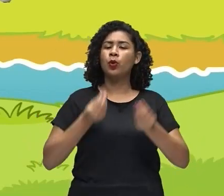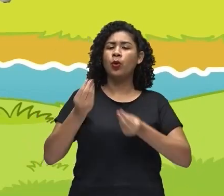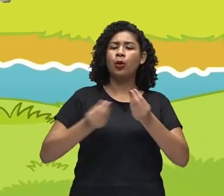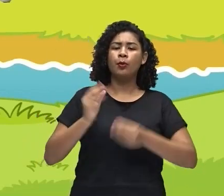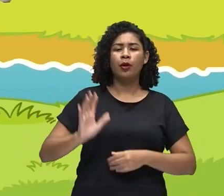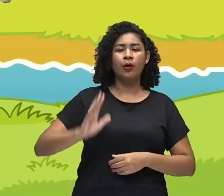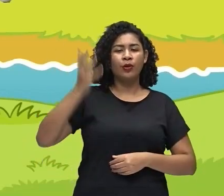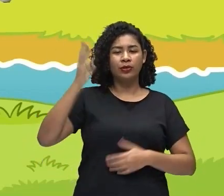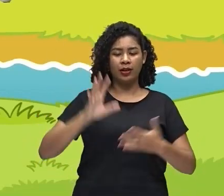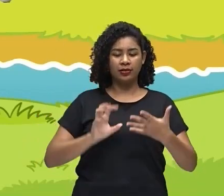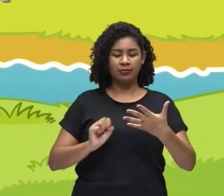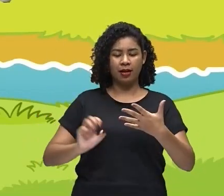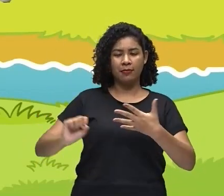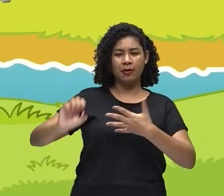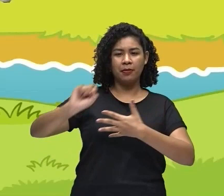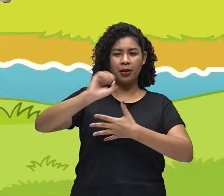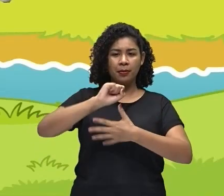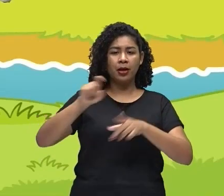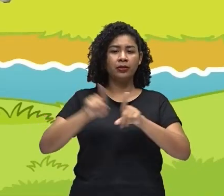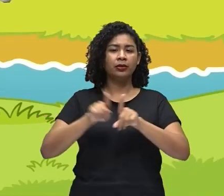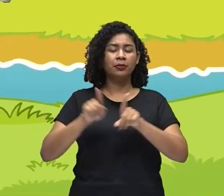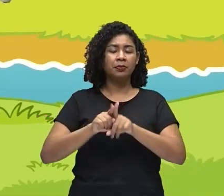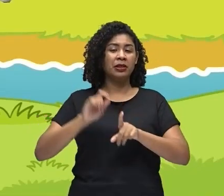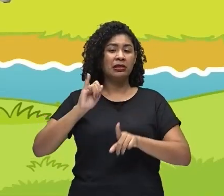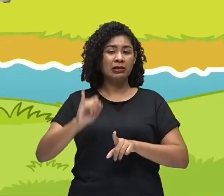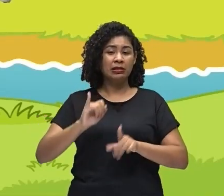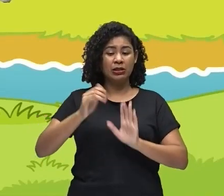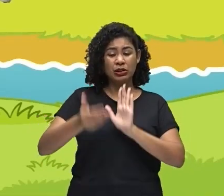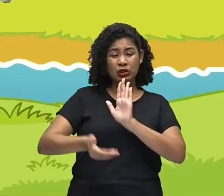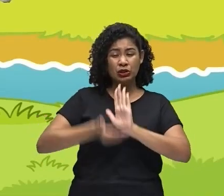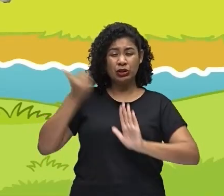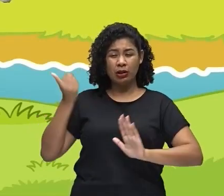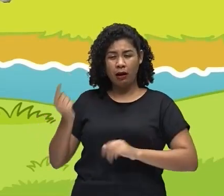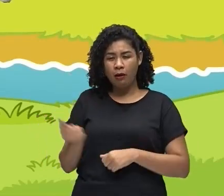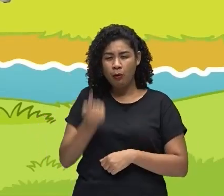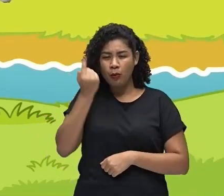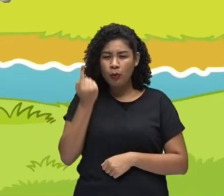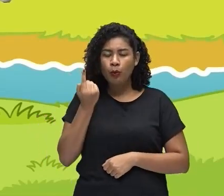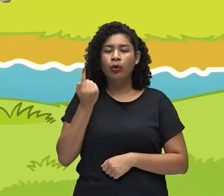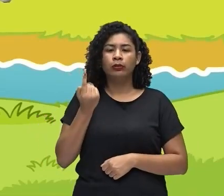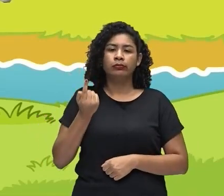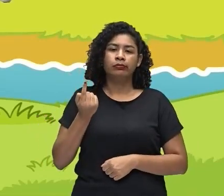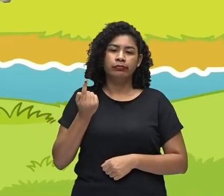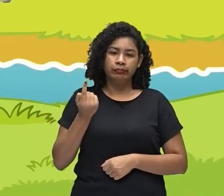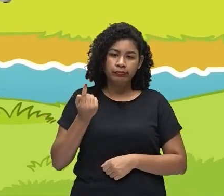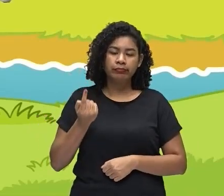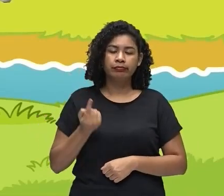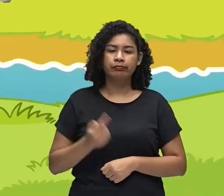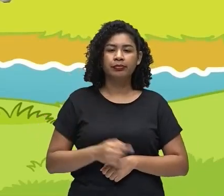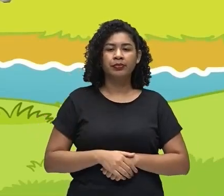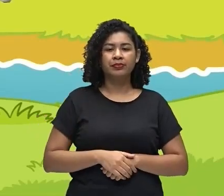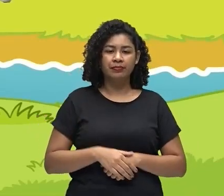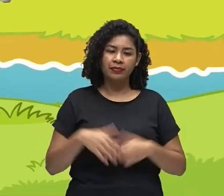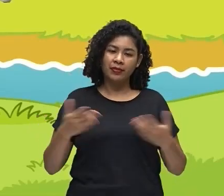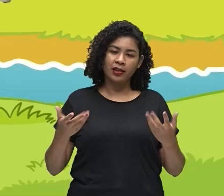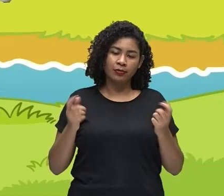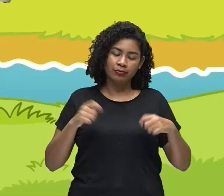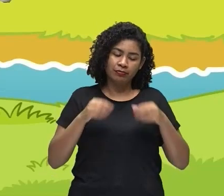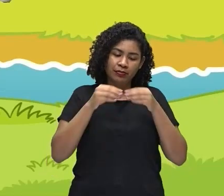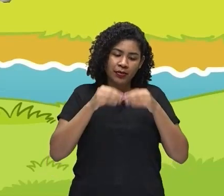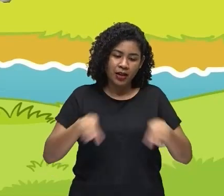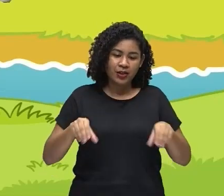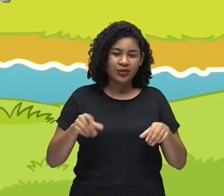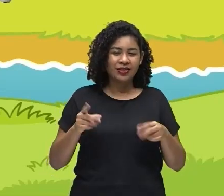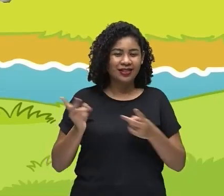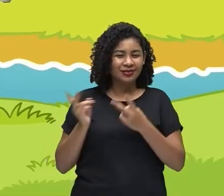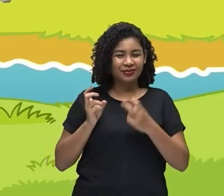cadeias alimentares e o que aconteceria se a gente retira um deles, né? No caso, quando a gente retira um consumidor, que no caso aqui da imagem que a